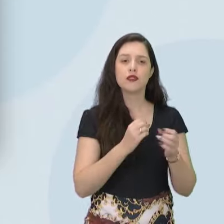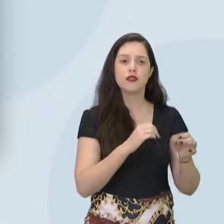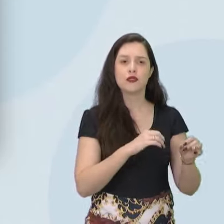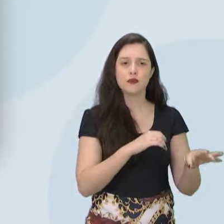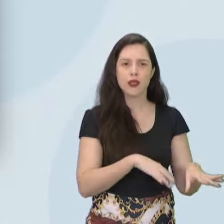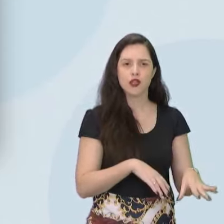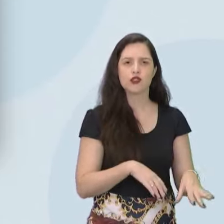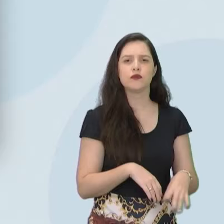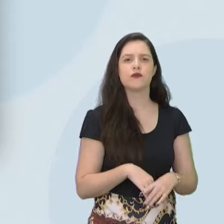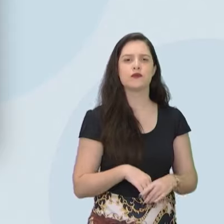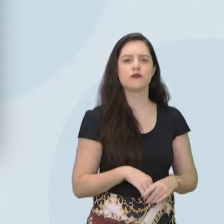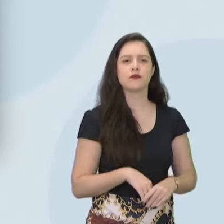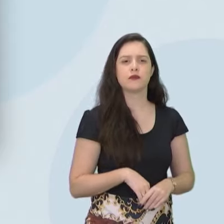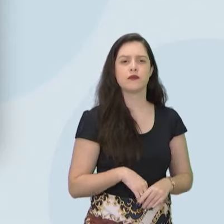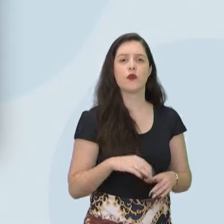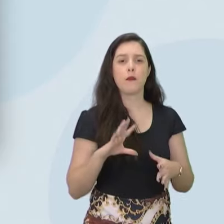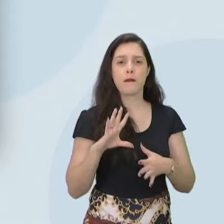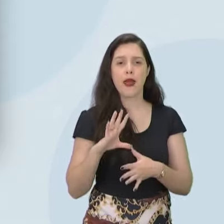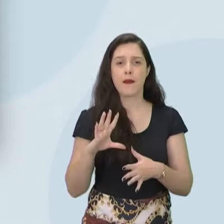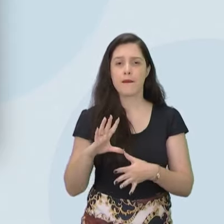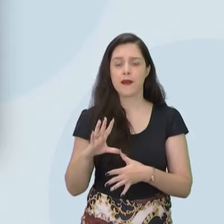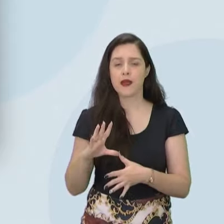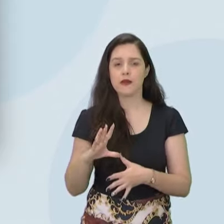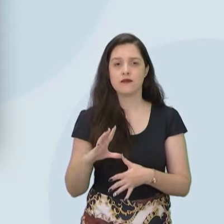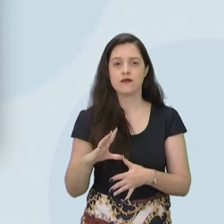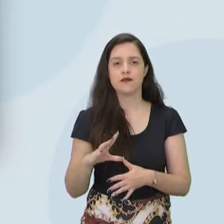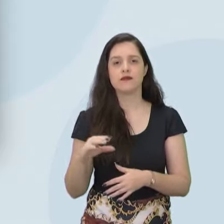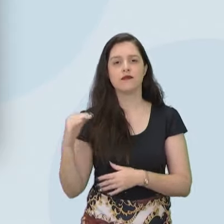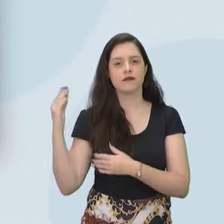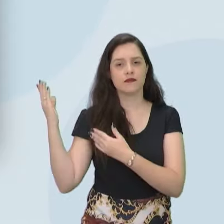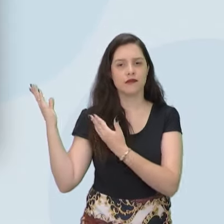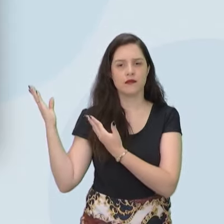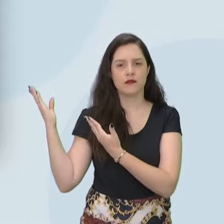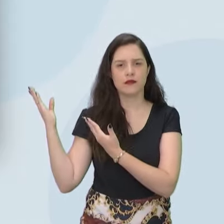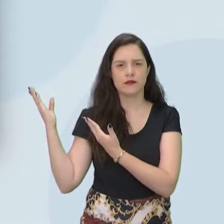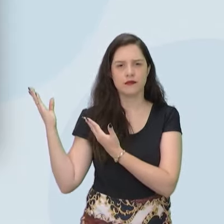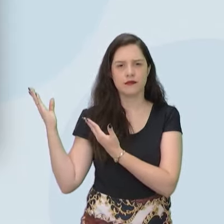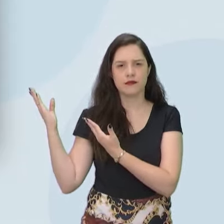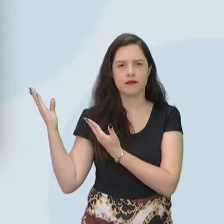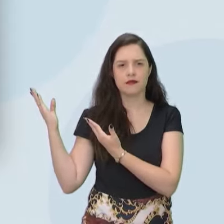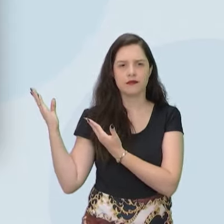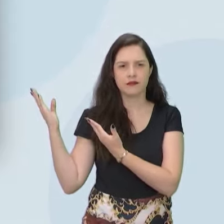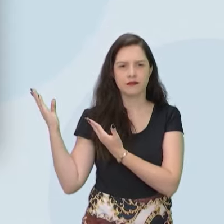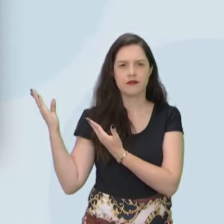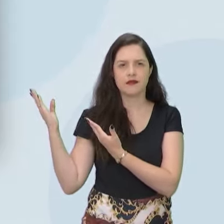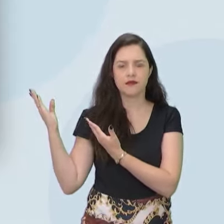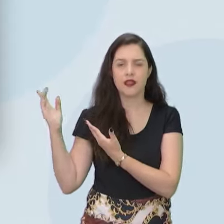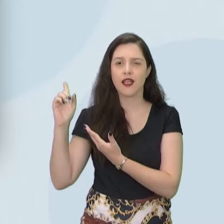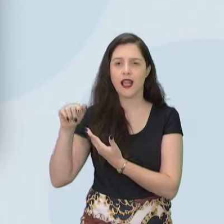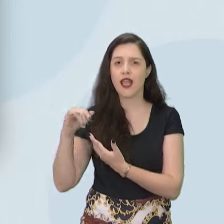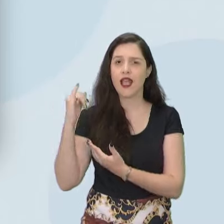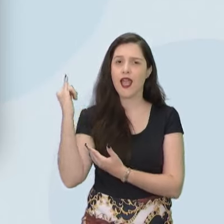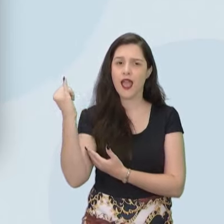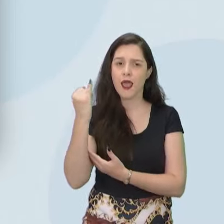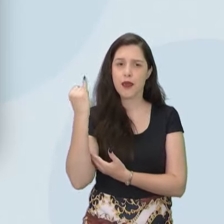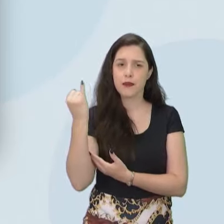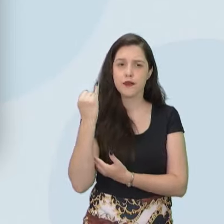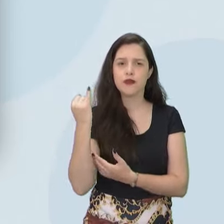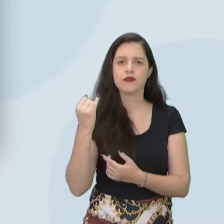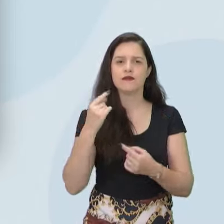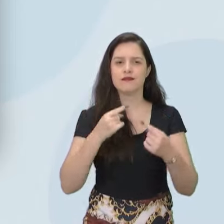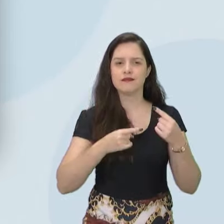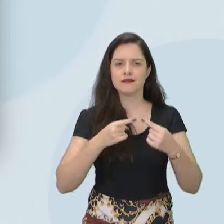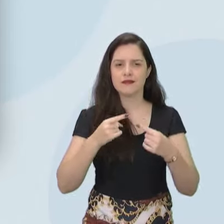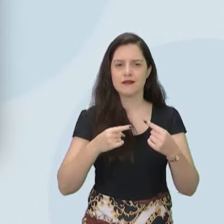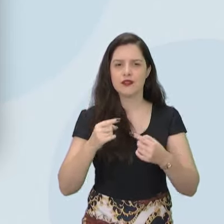novoensinomedio.educacau.sp.gov.br. No mapa, hashtag quem divide multiplica. E é importante a discussão, né, de